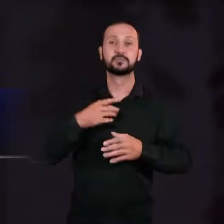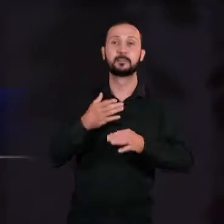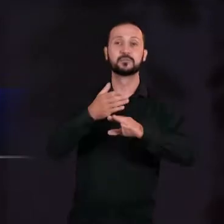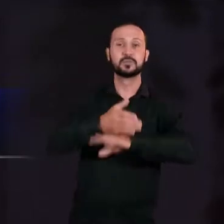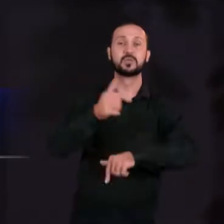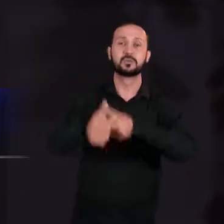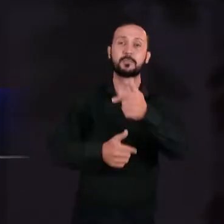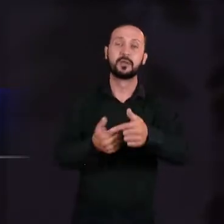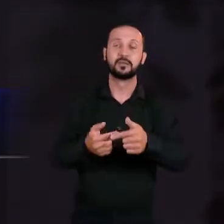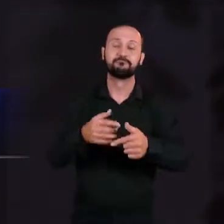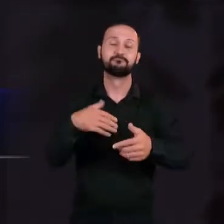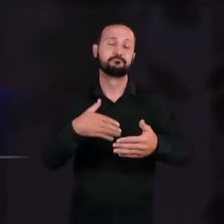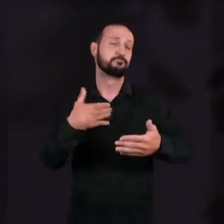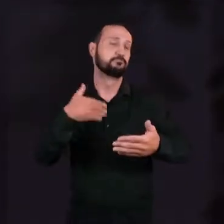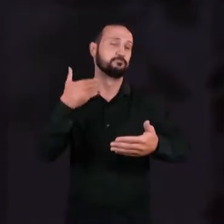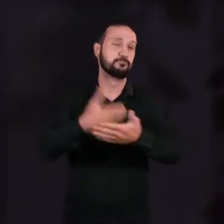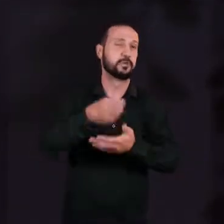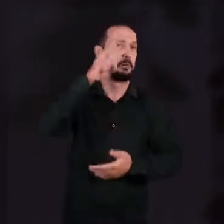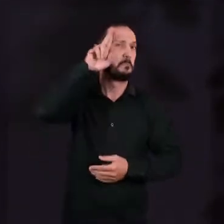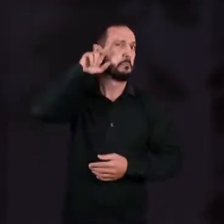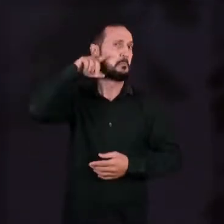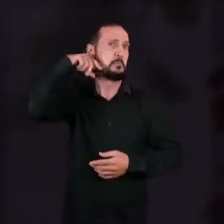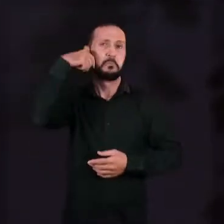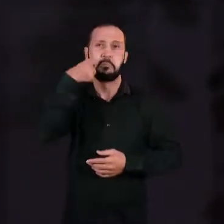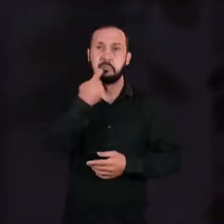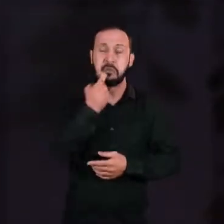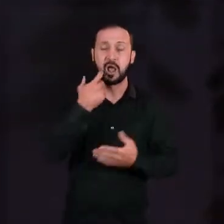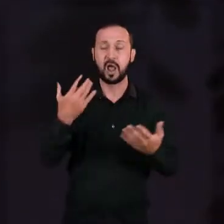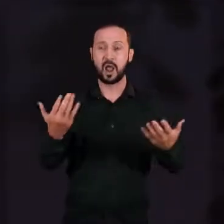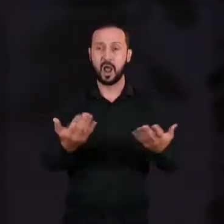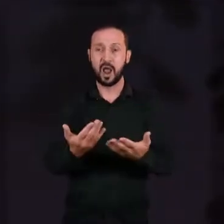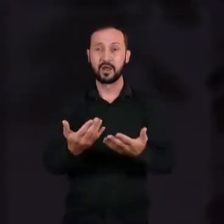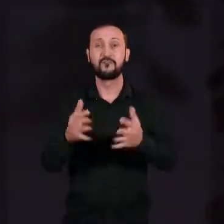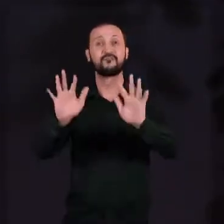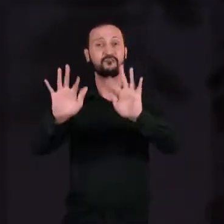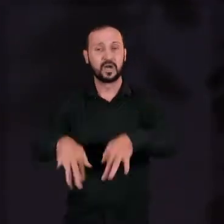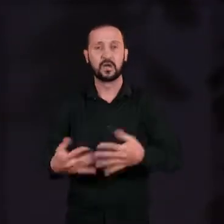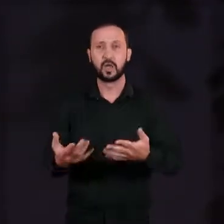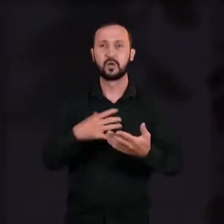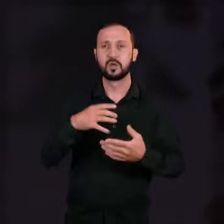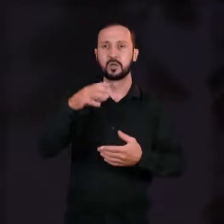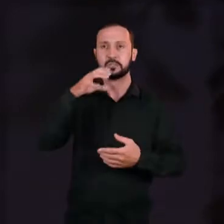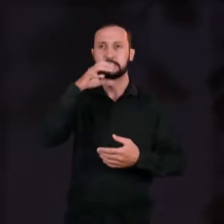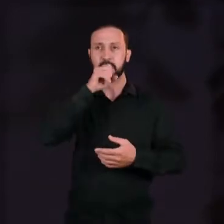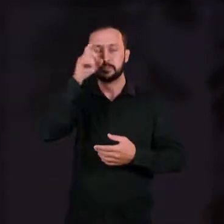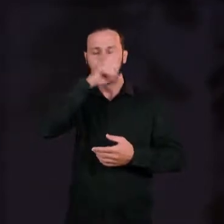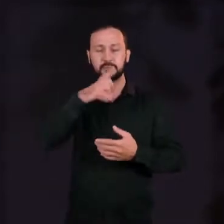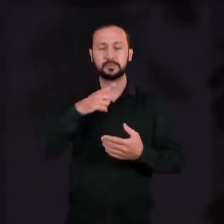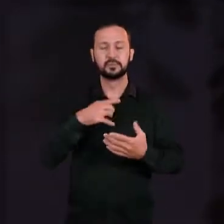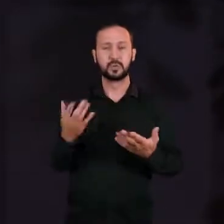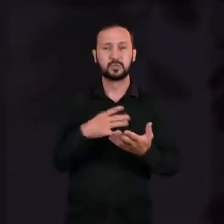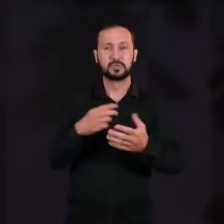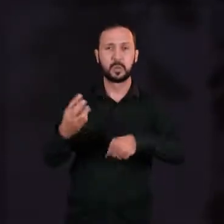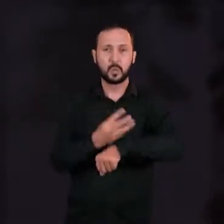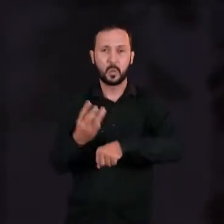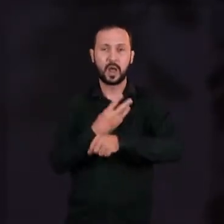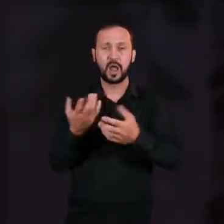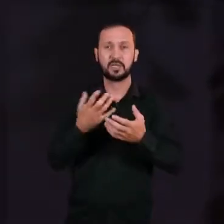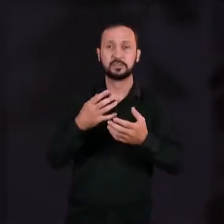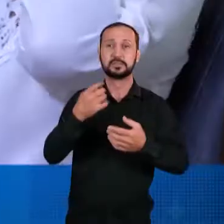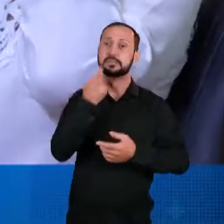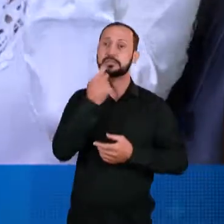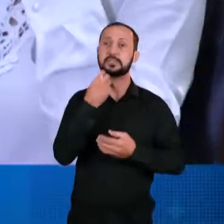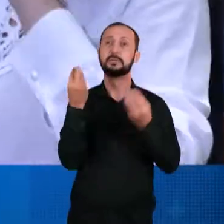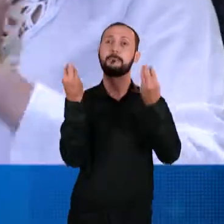né? Na sexta-feira, curte o sábado, domingo agora tem o WhatsApp, tem os grupos de trabalho, a agenda que o chefe já manda, né? Na sexta-feira,